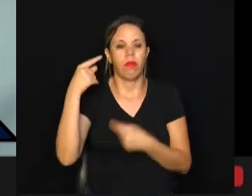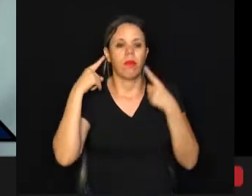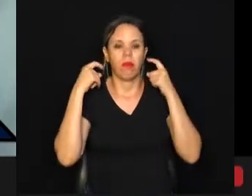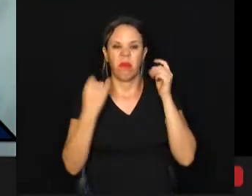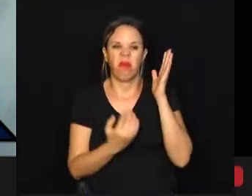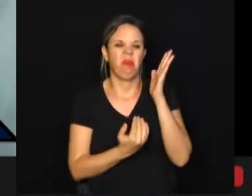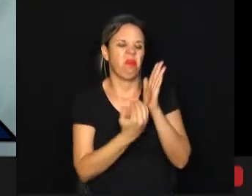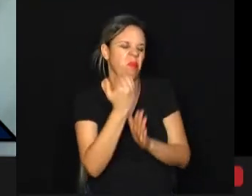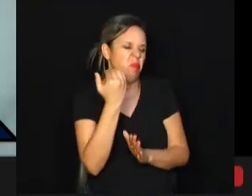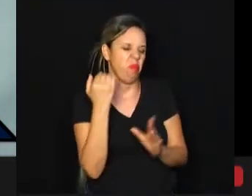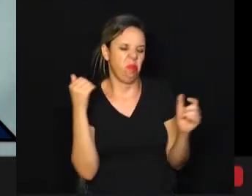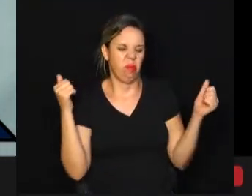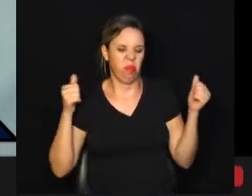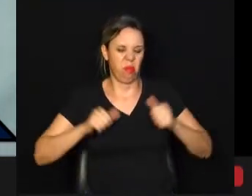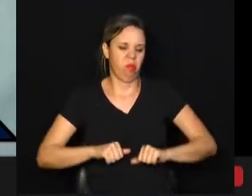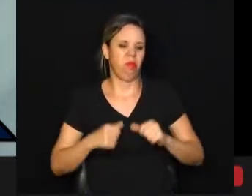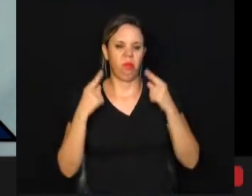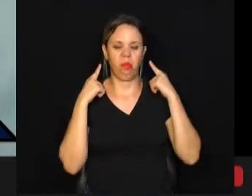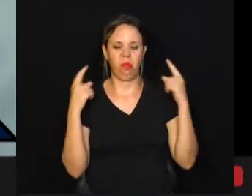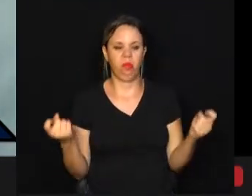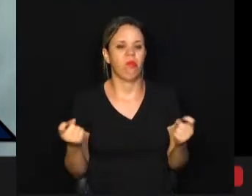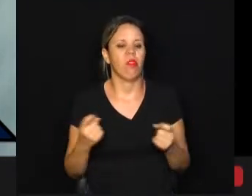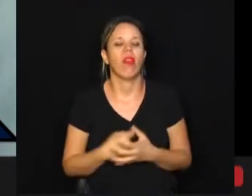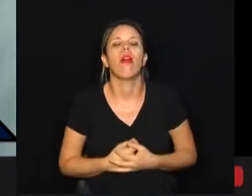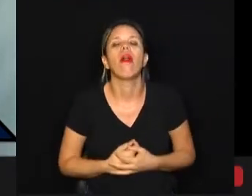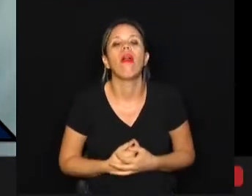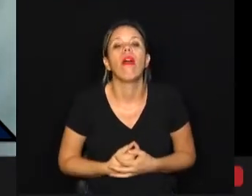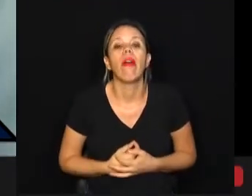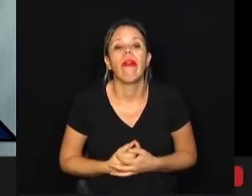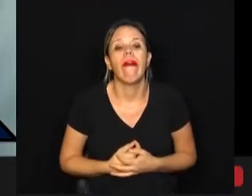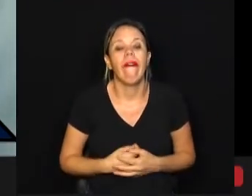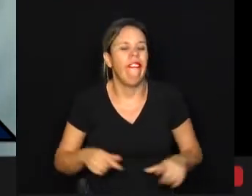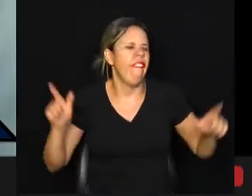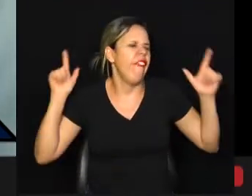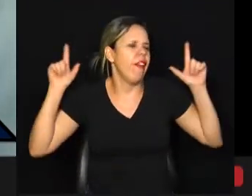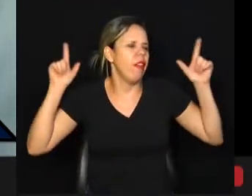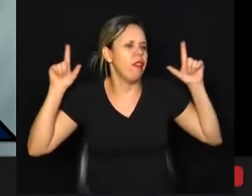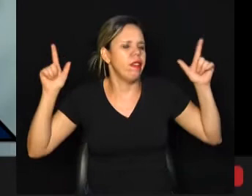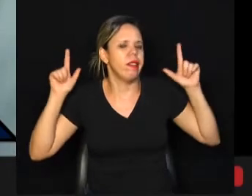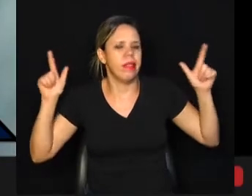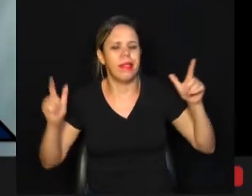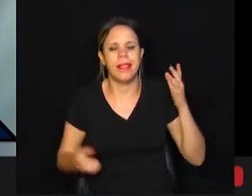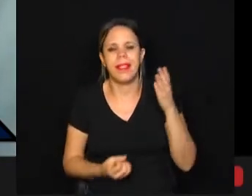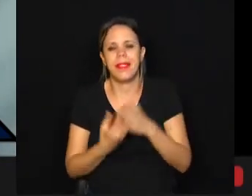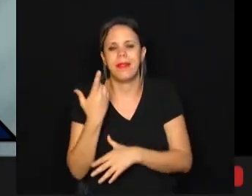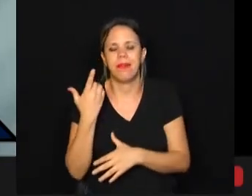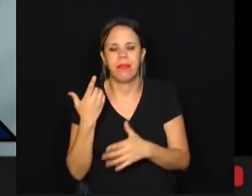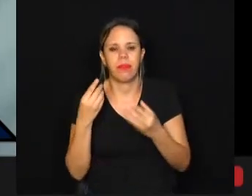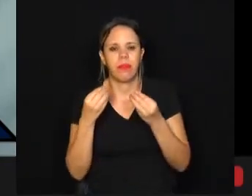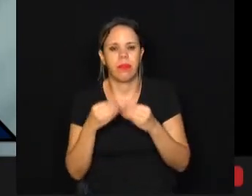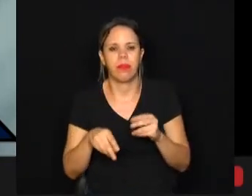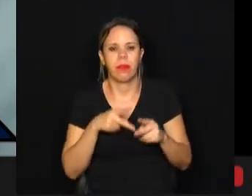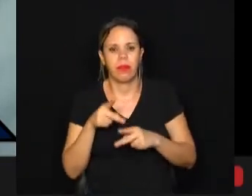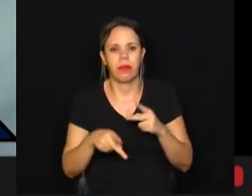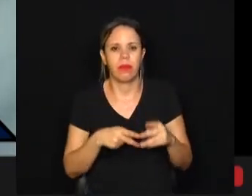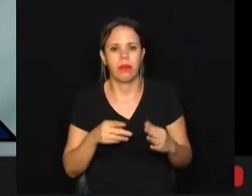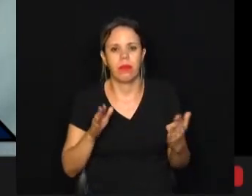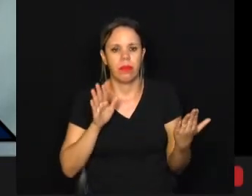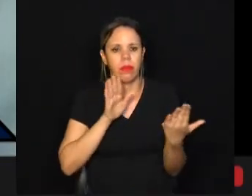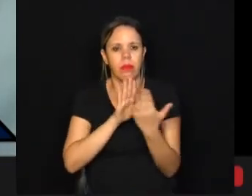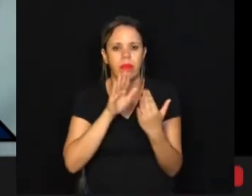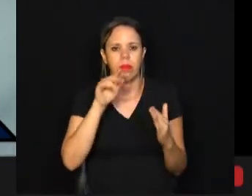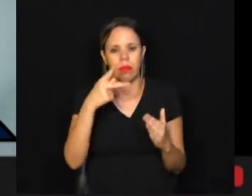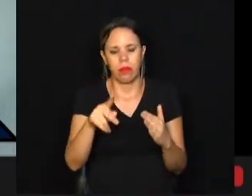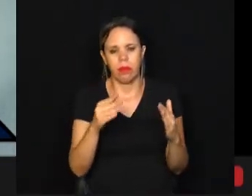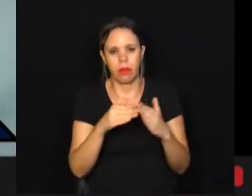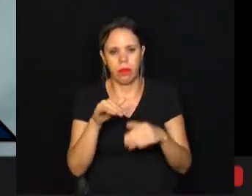excessos, exageros que essa prática do pancadão provoca. Eu acho que você não quer, Paola, na porta da tua casa, na